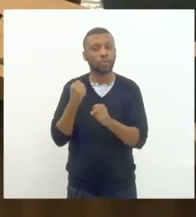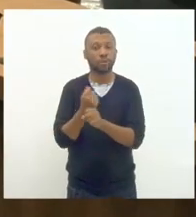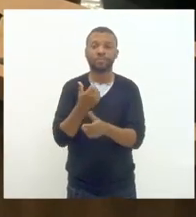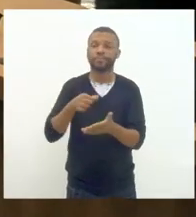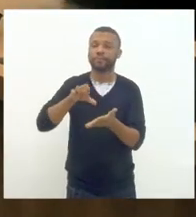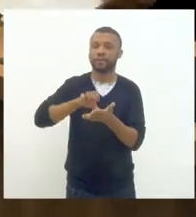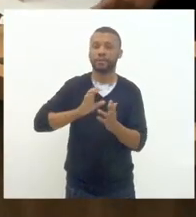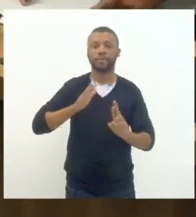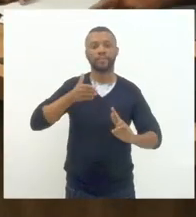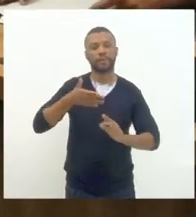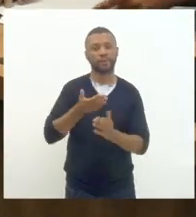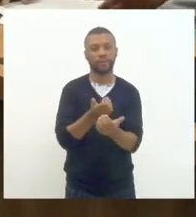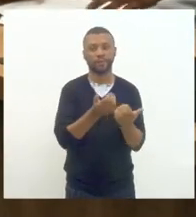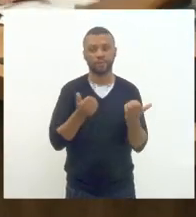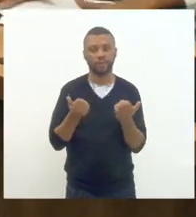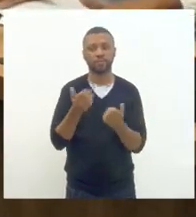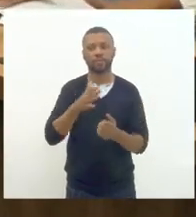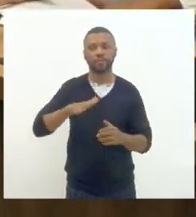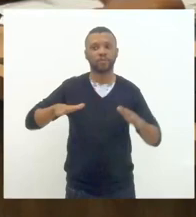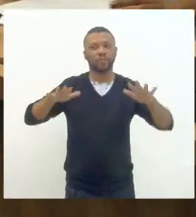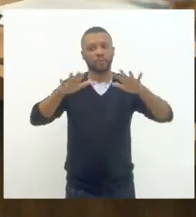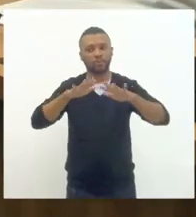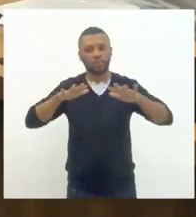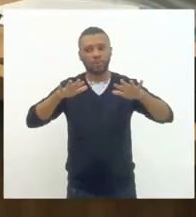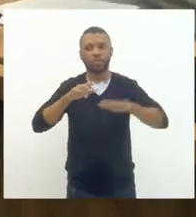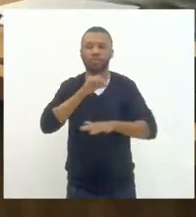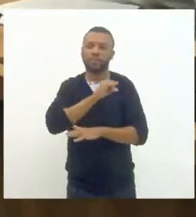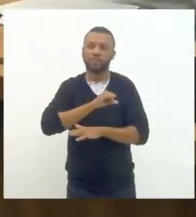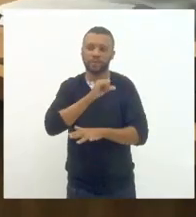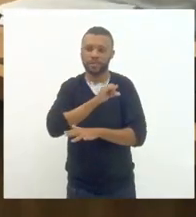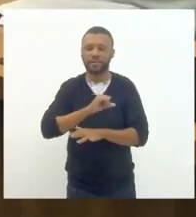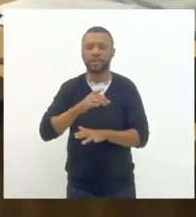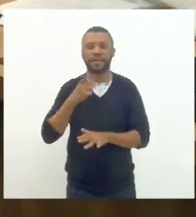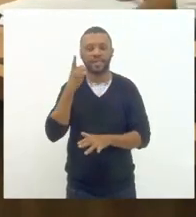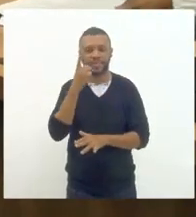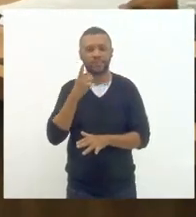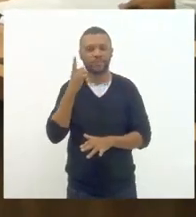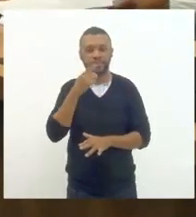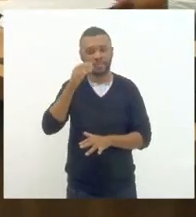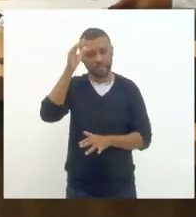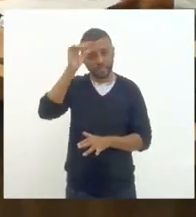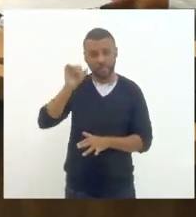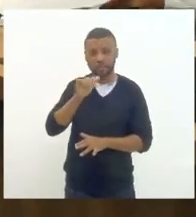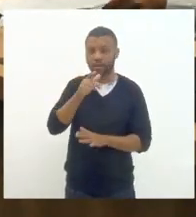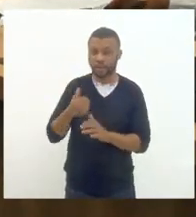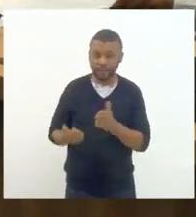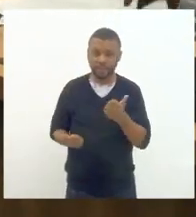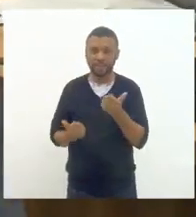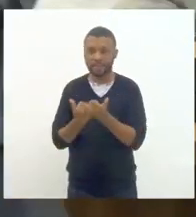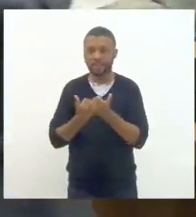no âmbito do Estado do Rio de Janeiro e da outras providências, da deputada Tia Ju, é favorável.